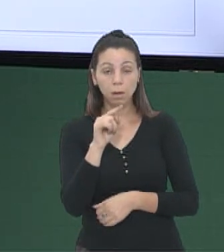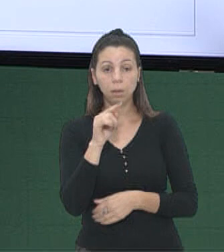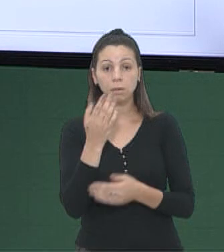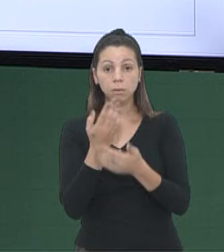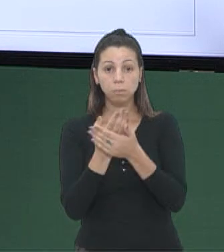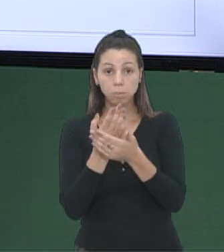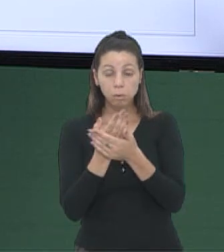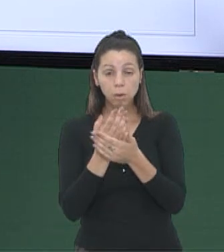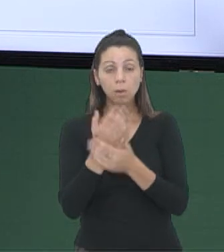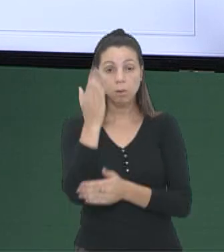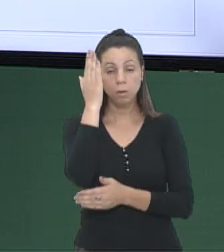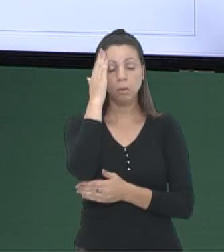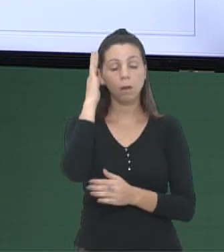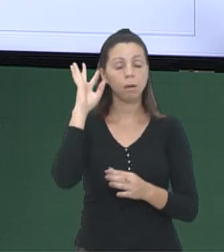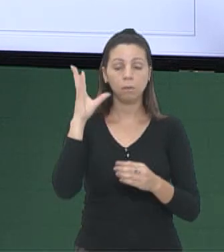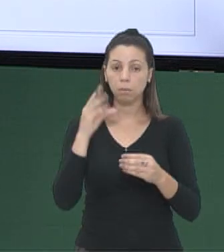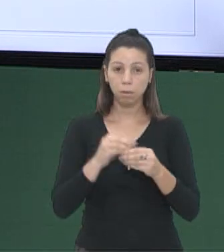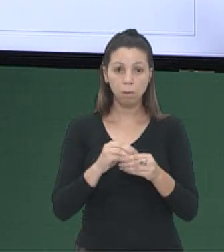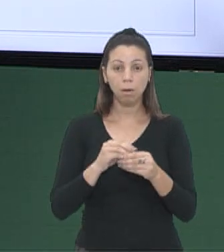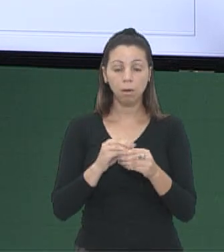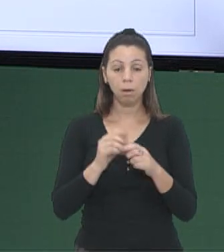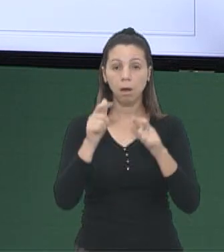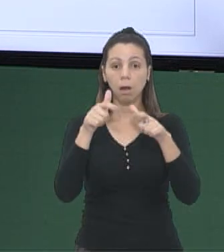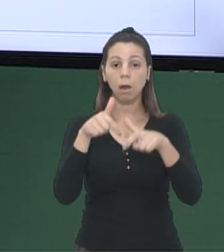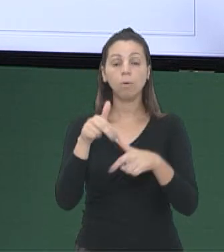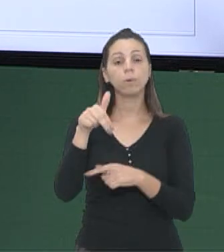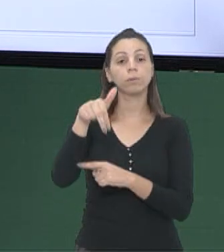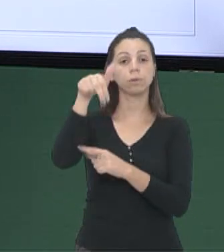norte, consequentemente você conseguirá descobrir